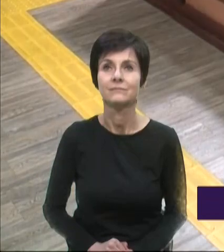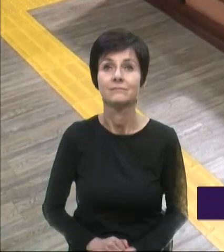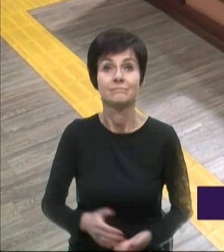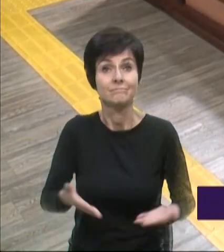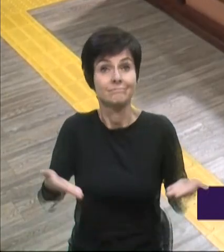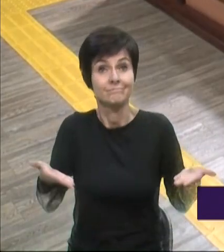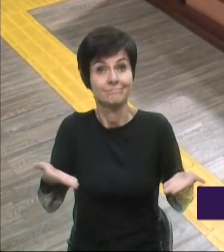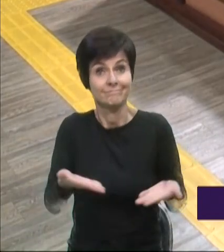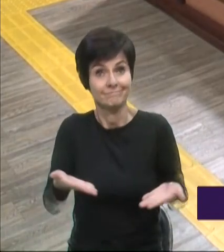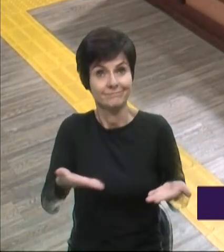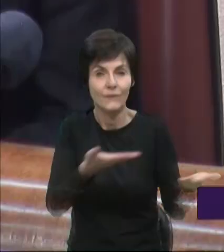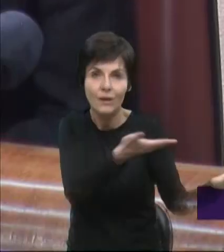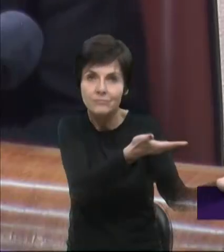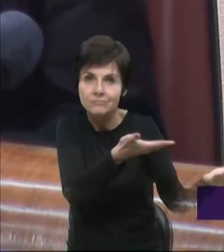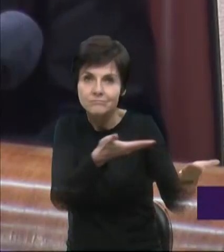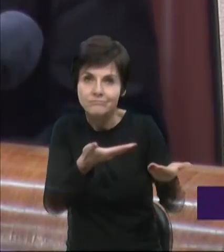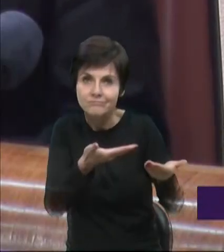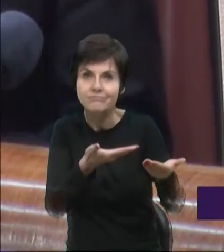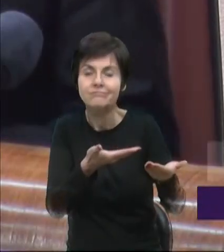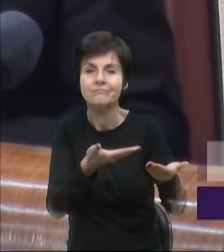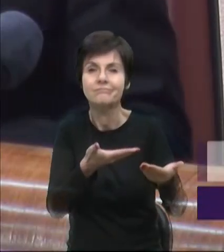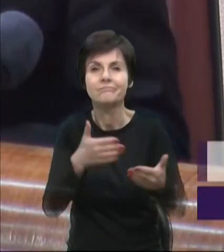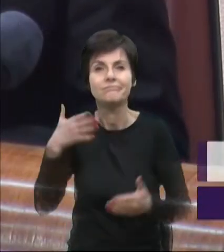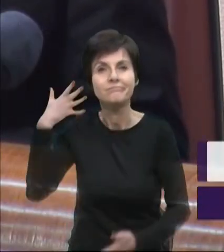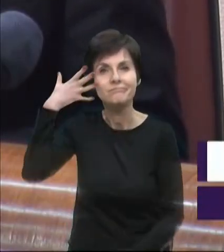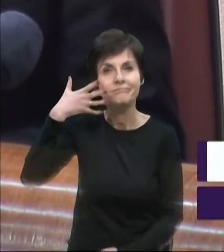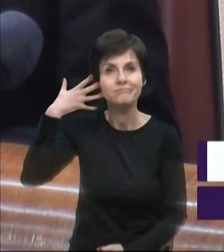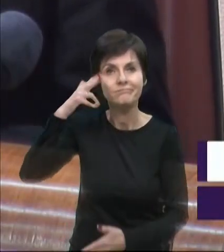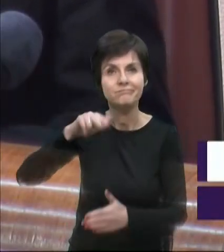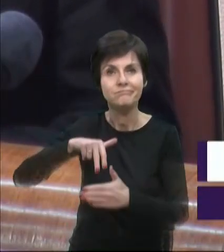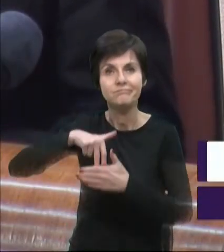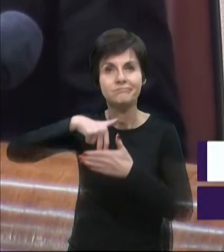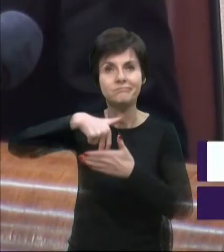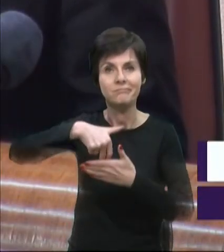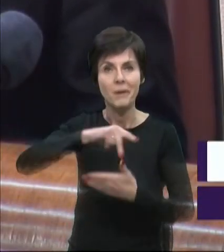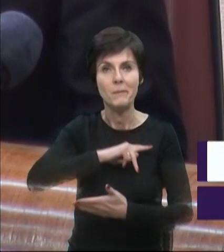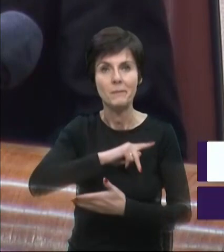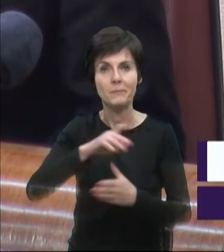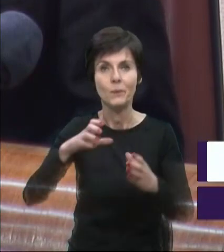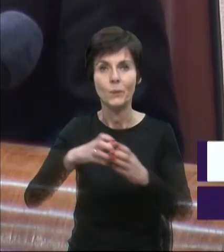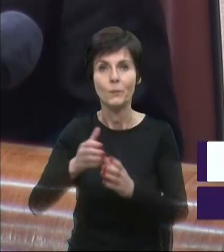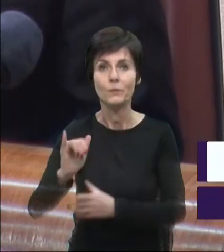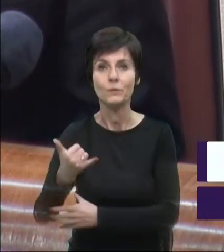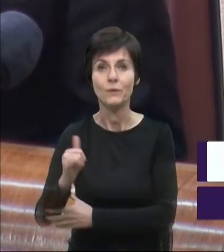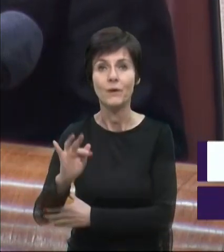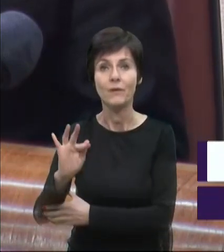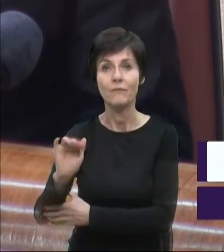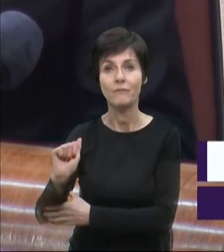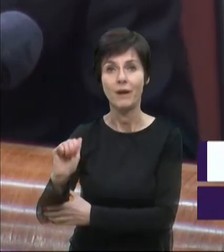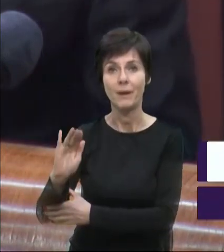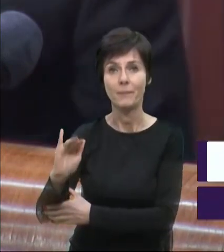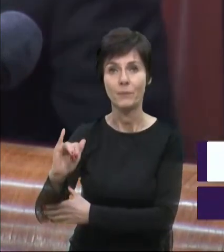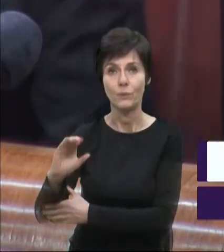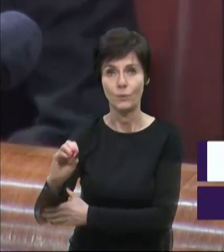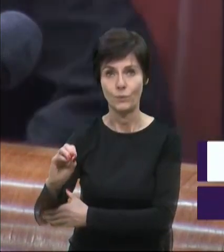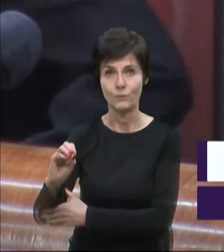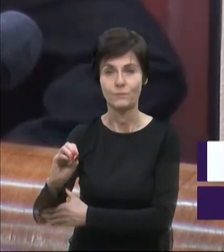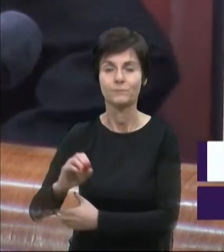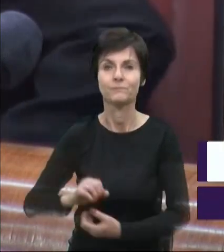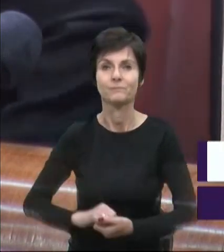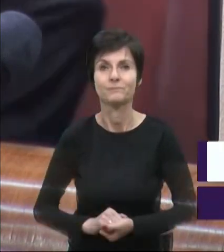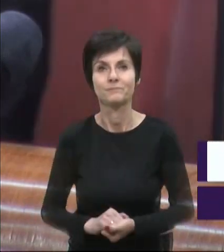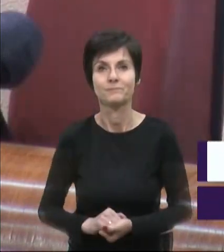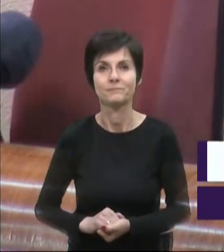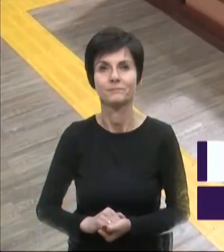Neste momento, convido para seu pronunciamento o presidente do Esporte Clube Juventude, o Fábio Pisamilho. Pode ser na